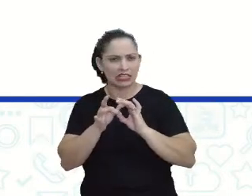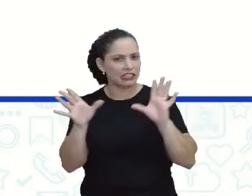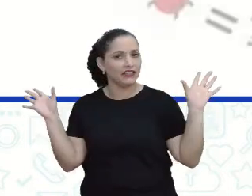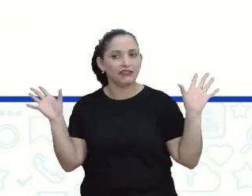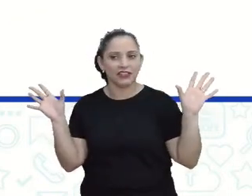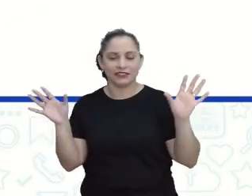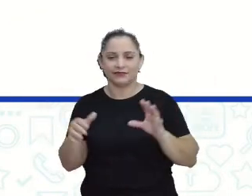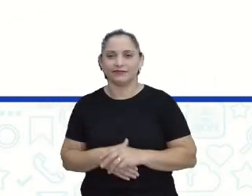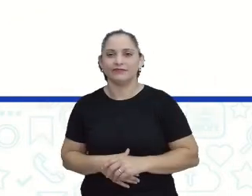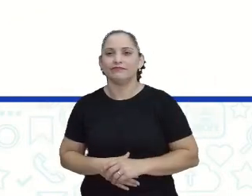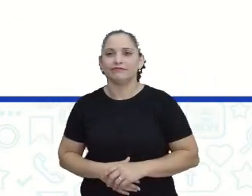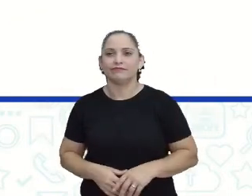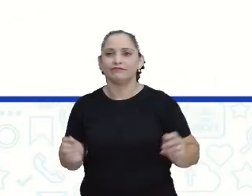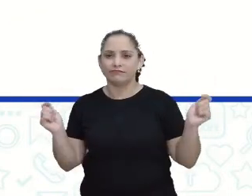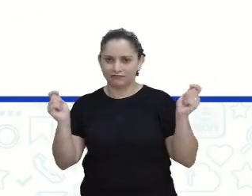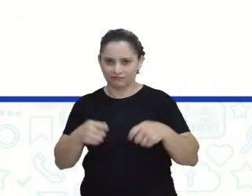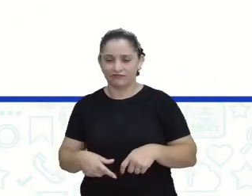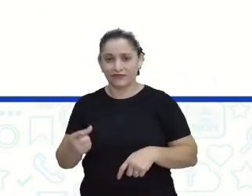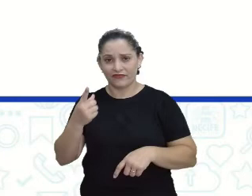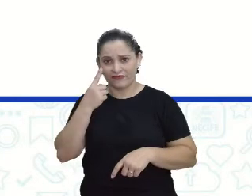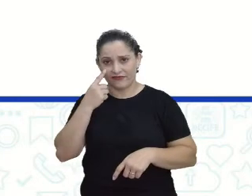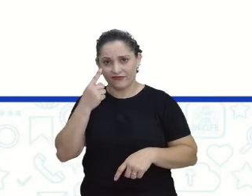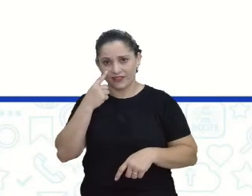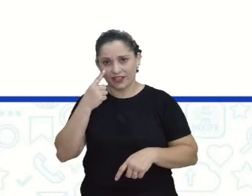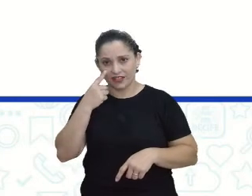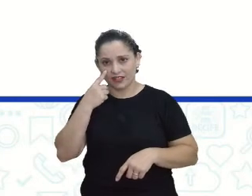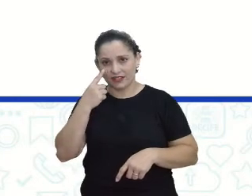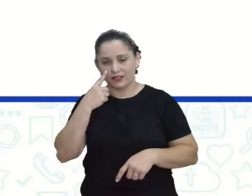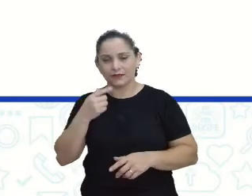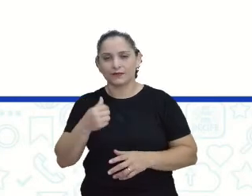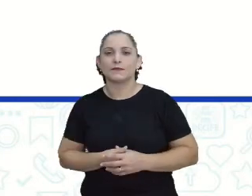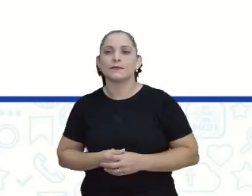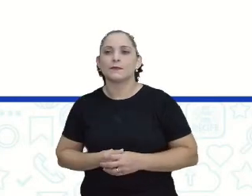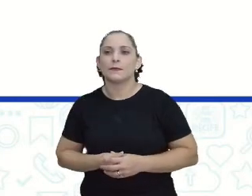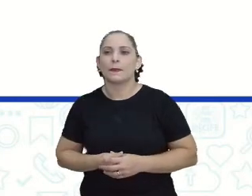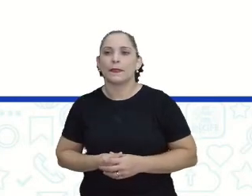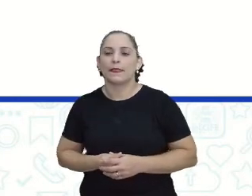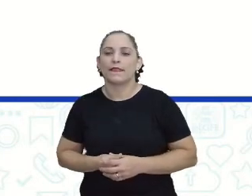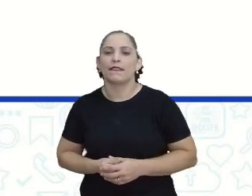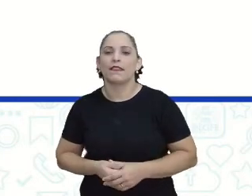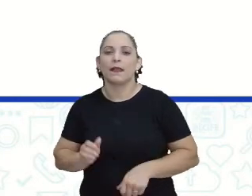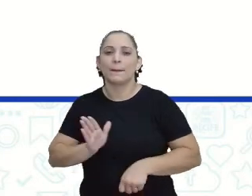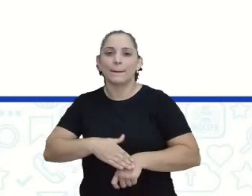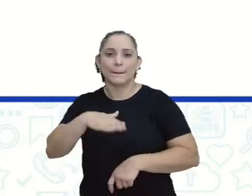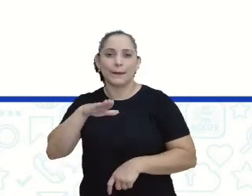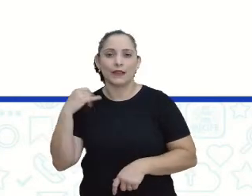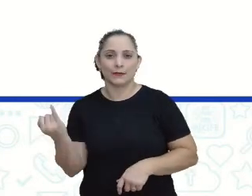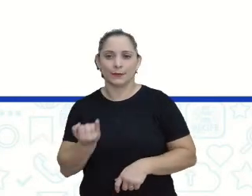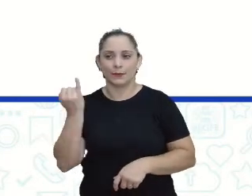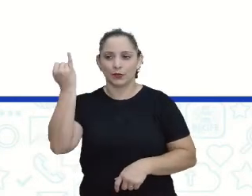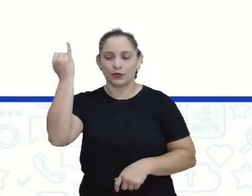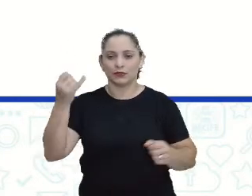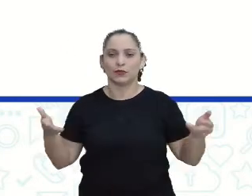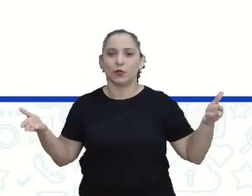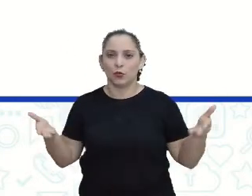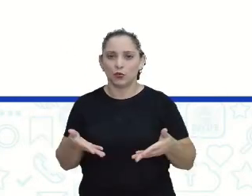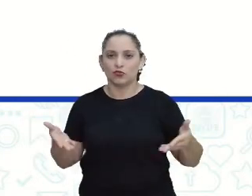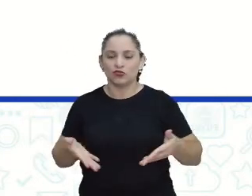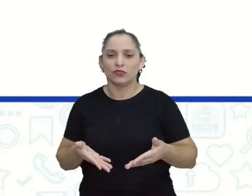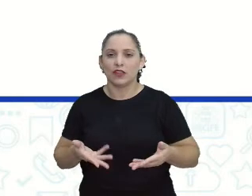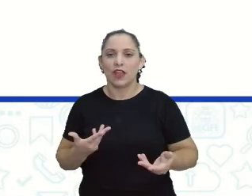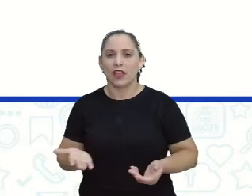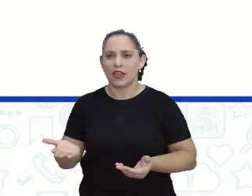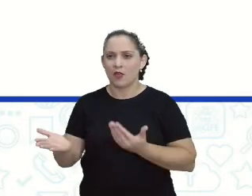pode enxergar essa equação. Então compara bem aí, eu acho que a parte mais importante da aula de hoje é a gente comparar